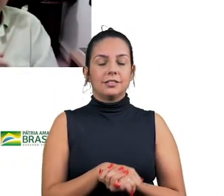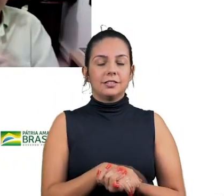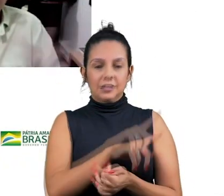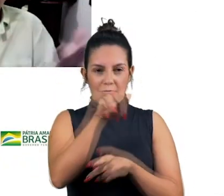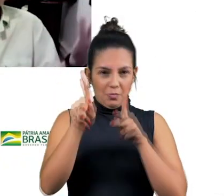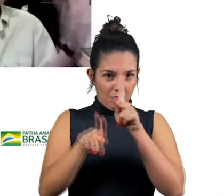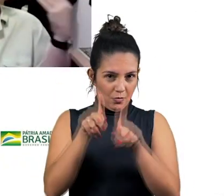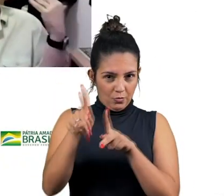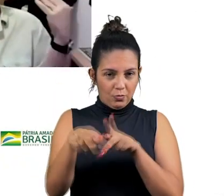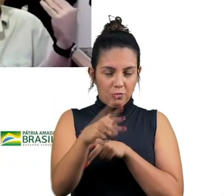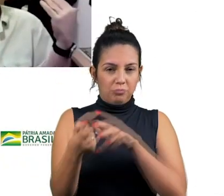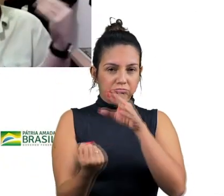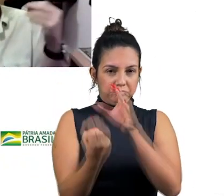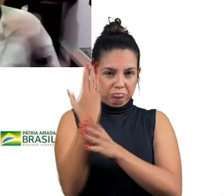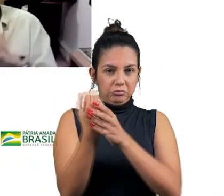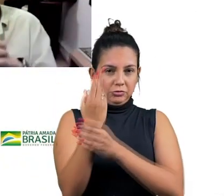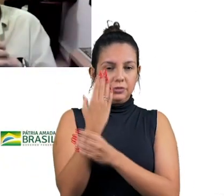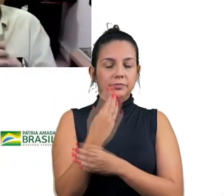esses populistas